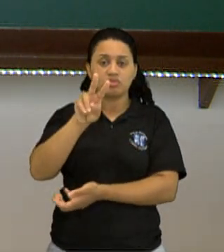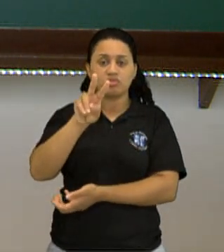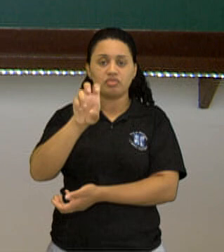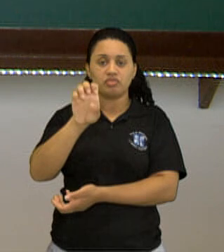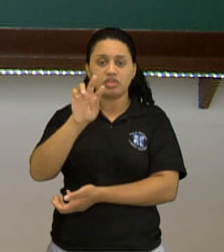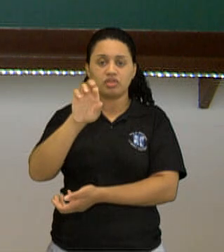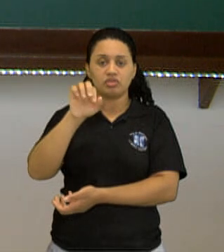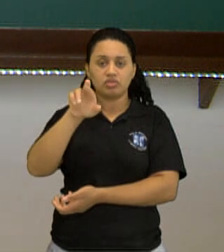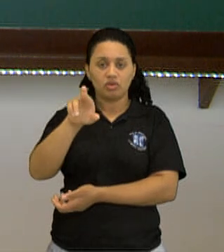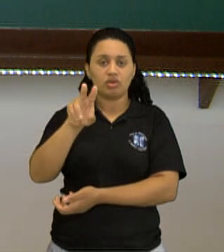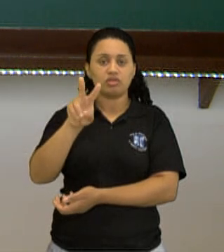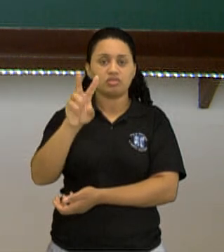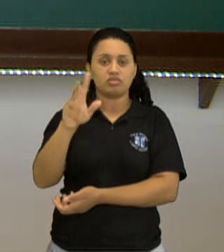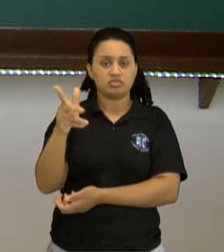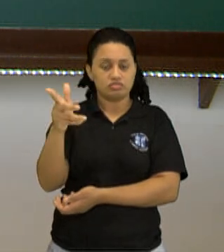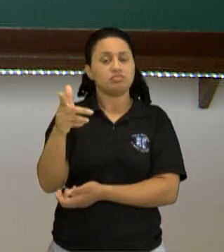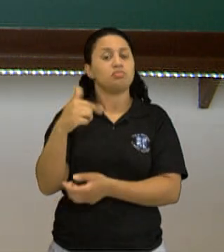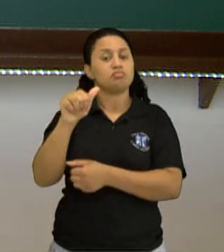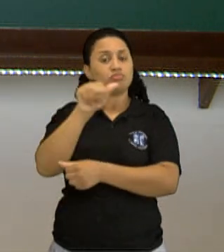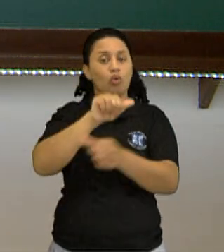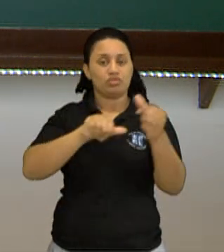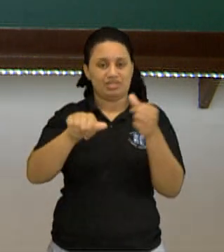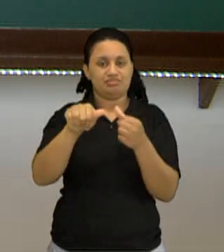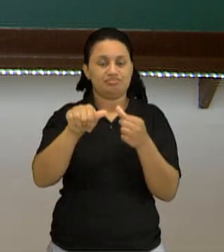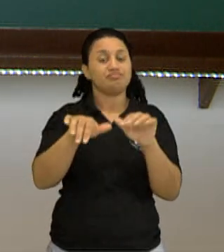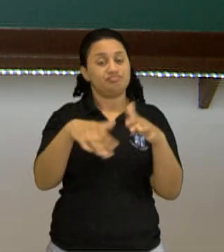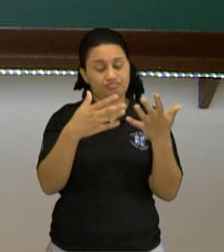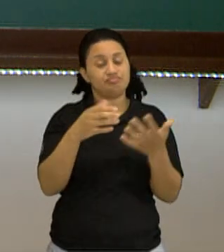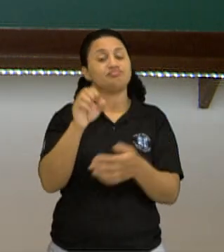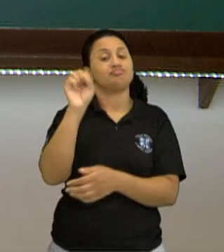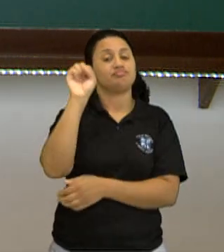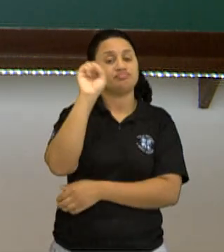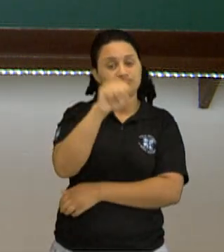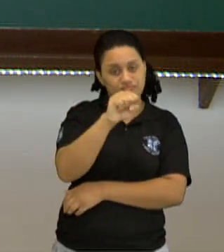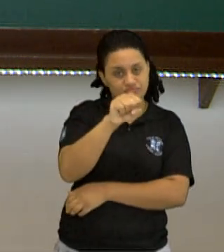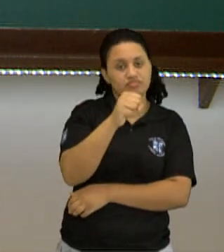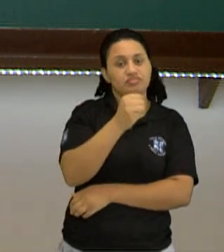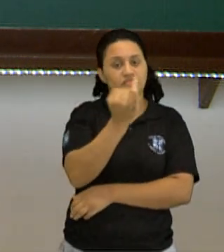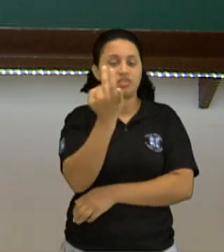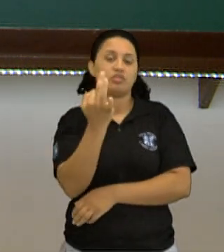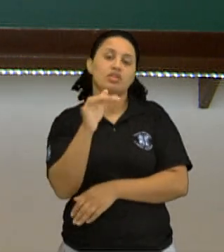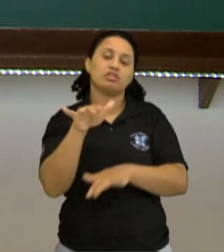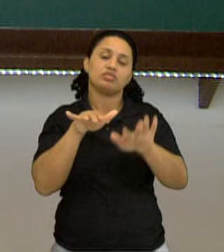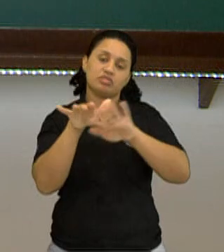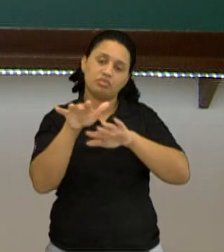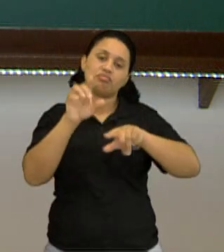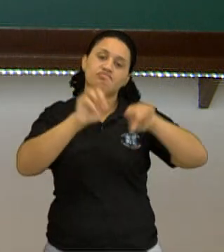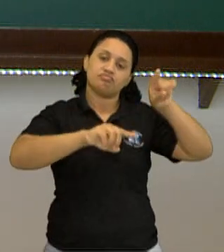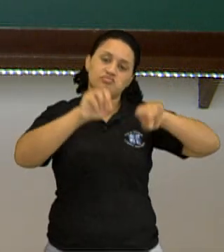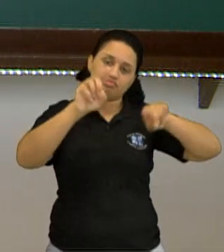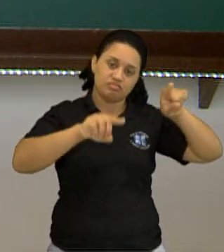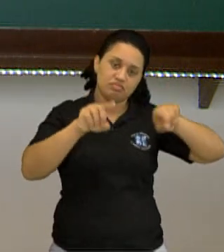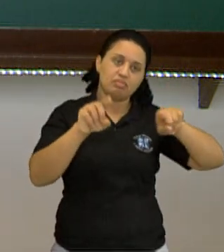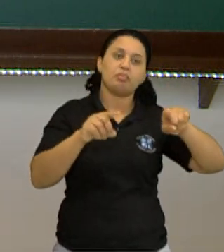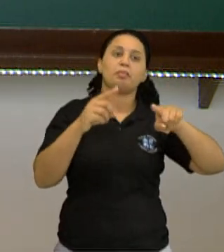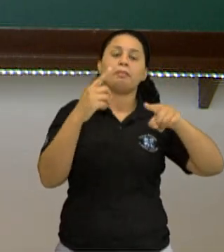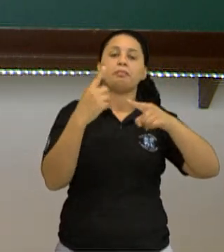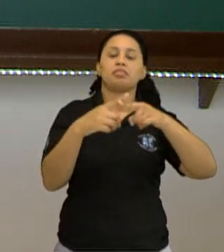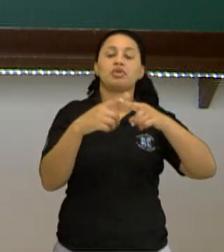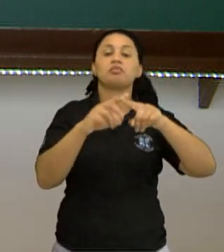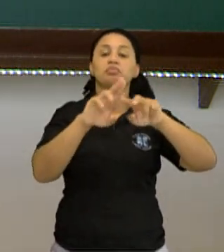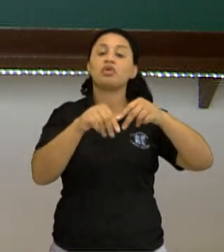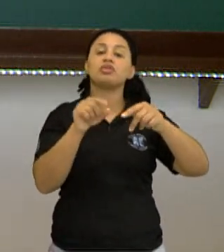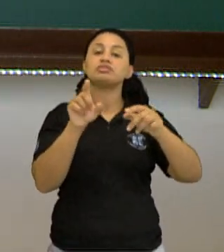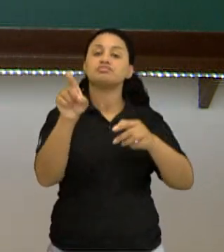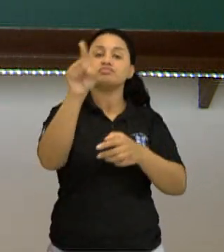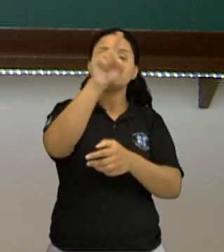do movimento em torno da Terra. Então, sim, a quantidade de movimento ela é variável por causa que eu estou mudando a